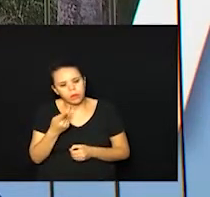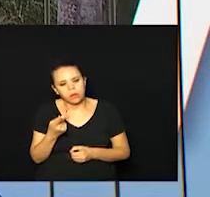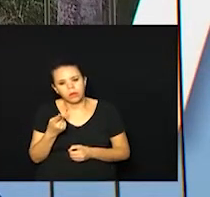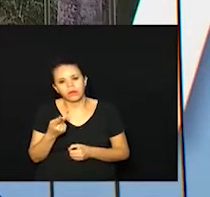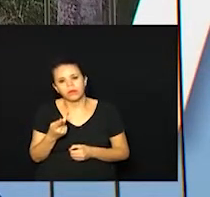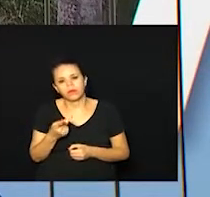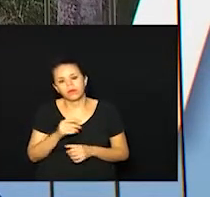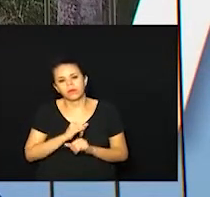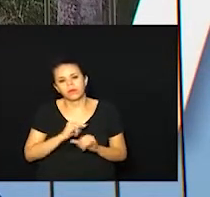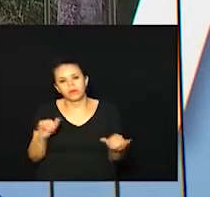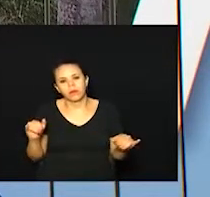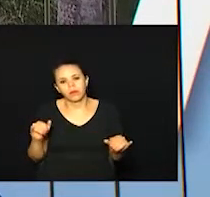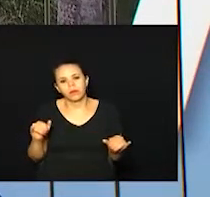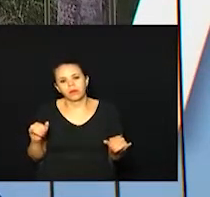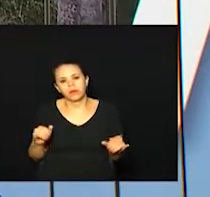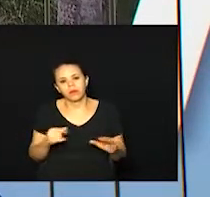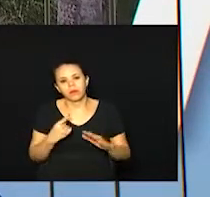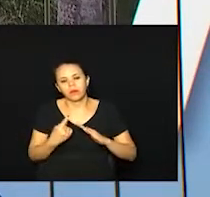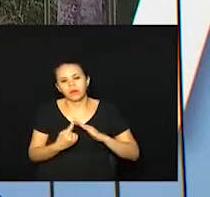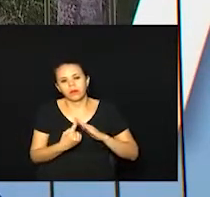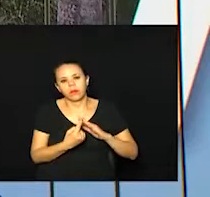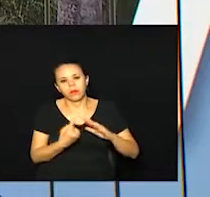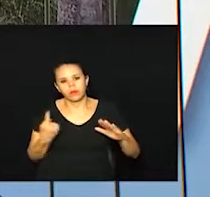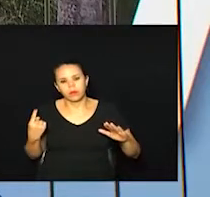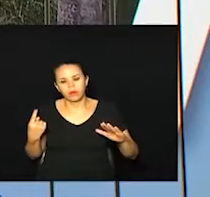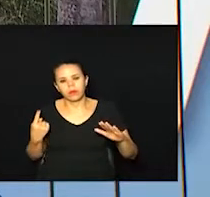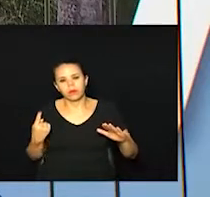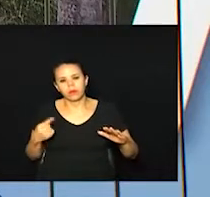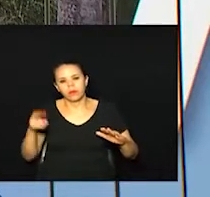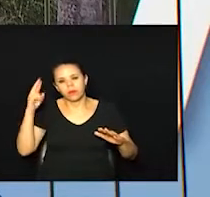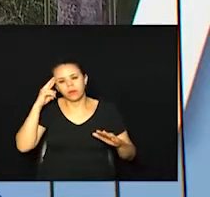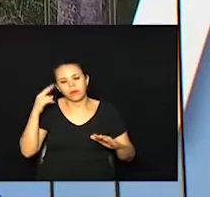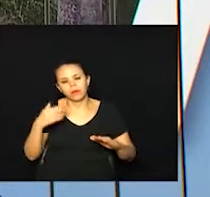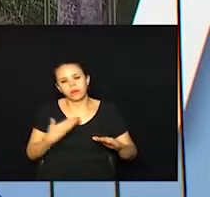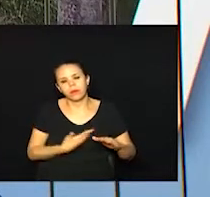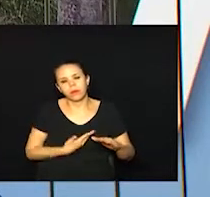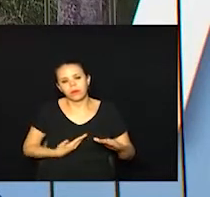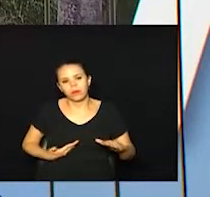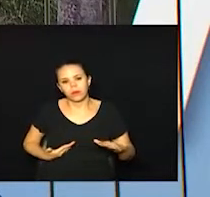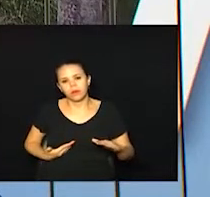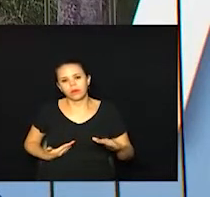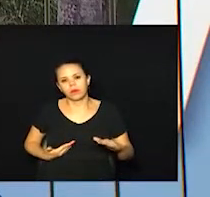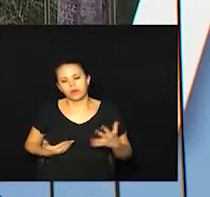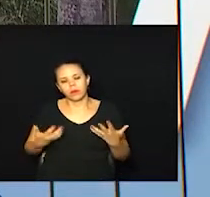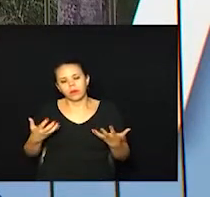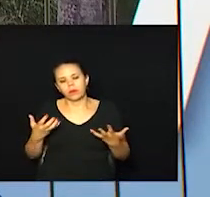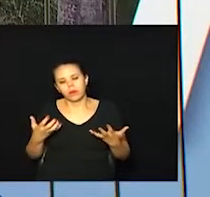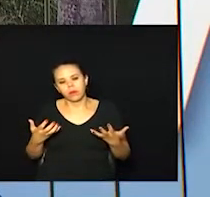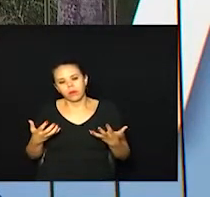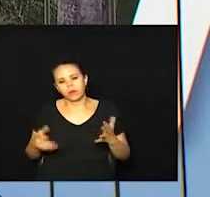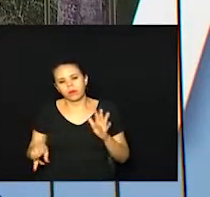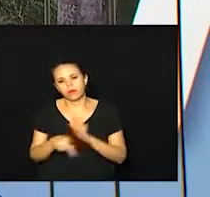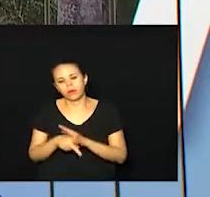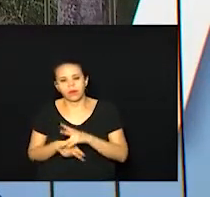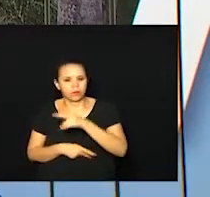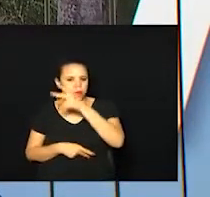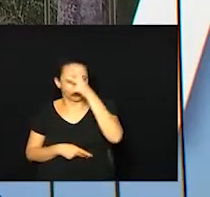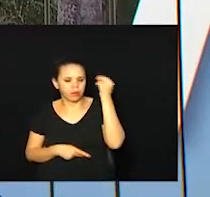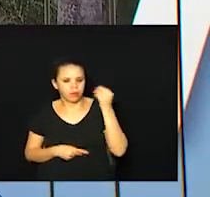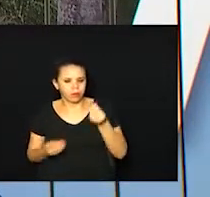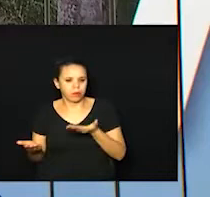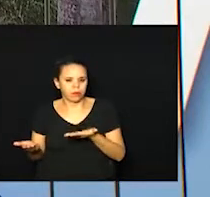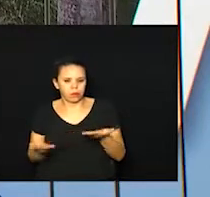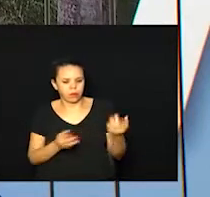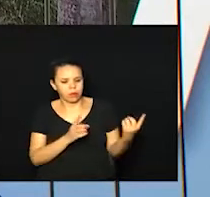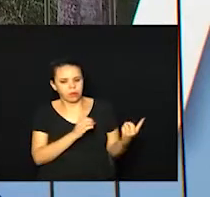foi nos informado, está em quarentena, nós entregamos ao chefe de governo, mas nós queremos que o próprio prefeito nos